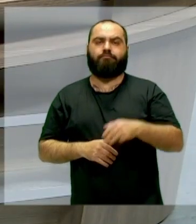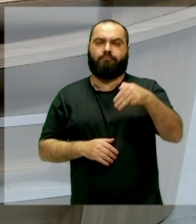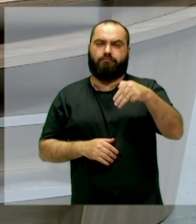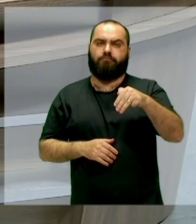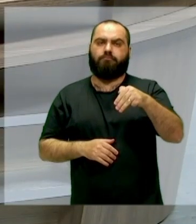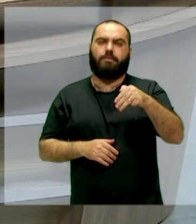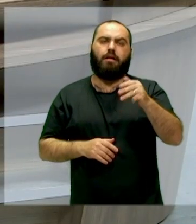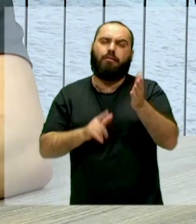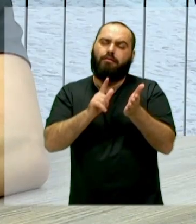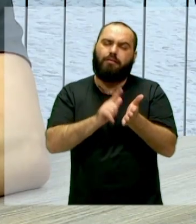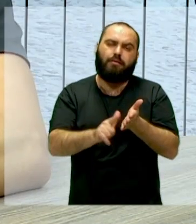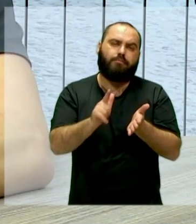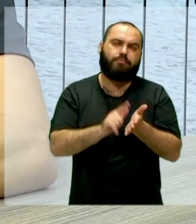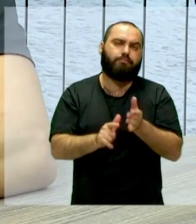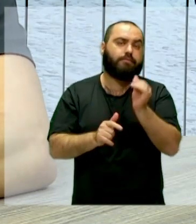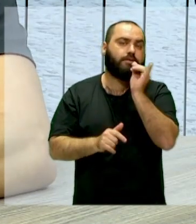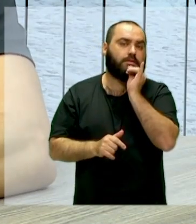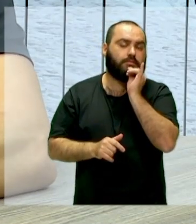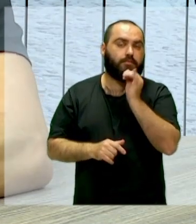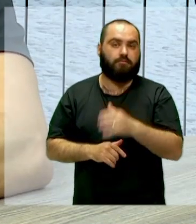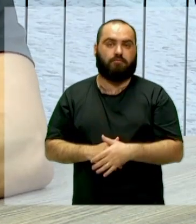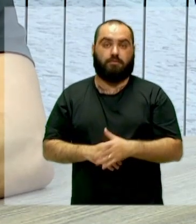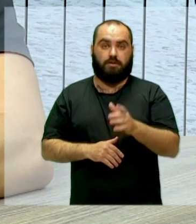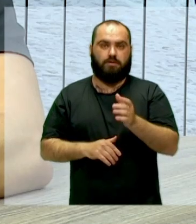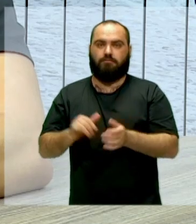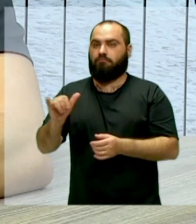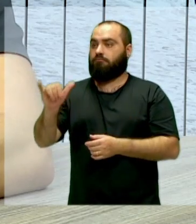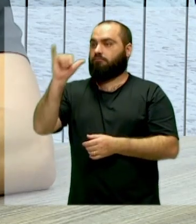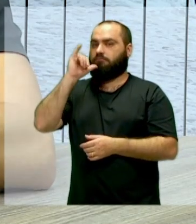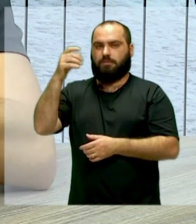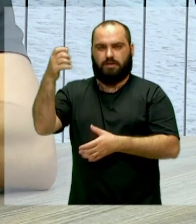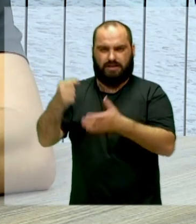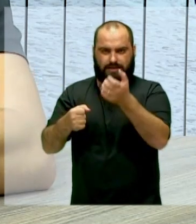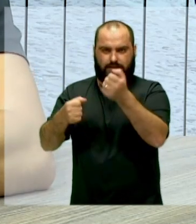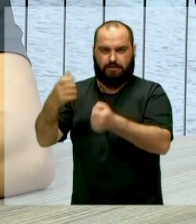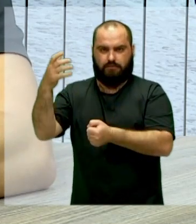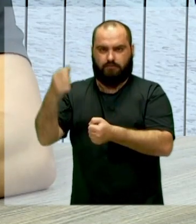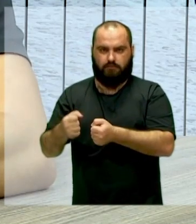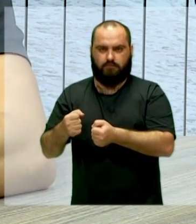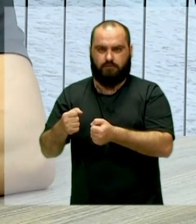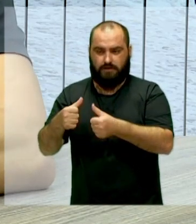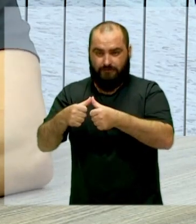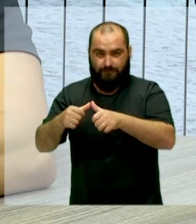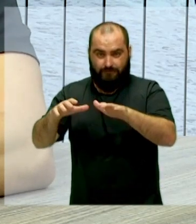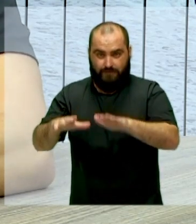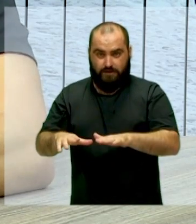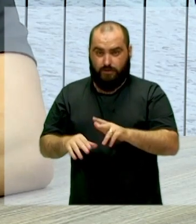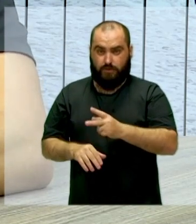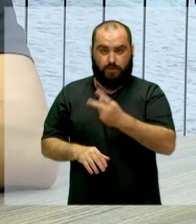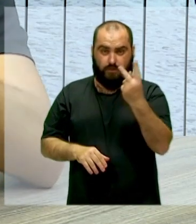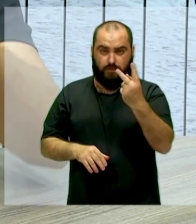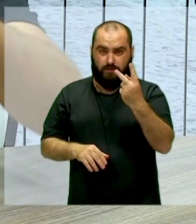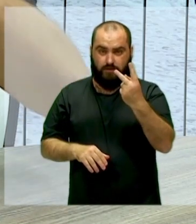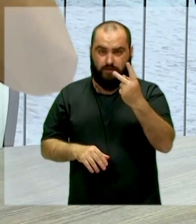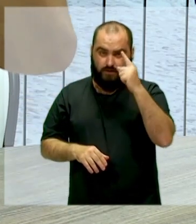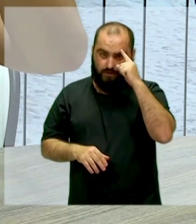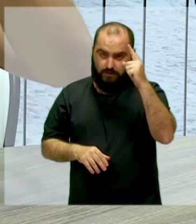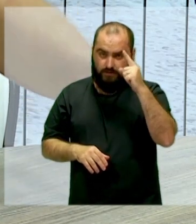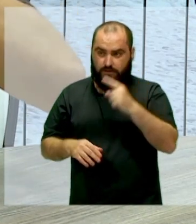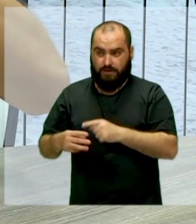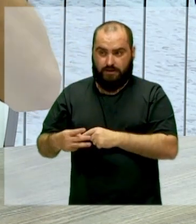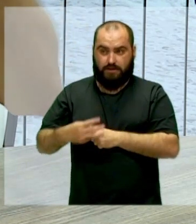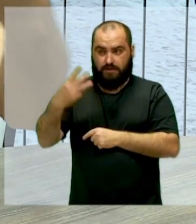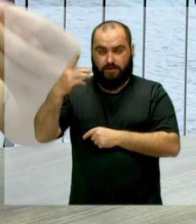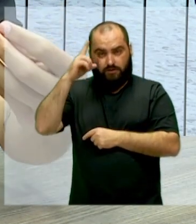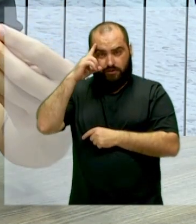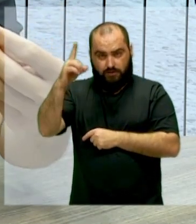higienizado né Por exemplo se eu tomei o leite né se a gente deixa o leite o restinho do leite 2 TR dias na lavanderia até chegar a